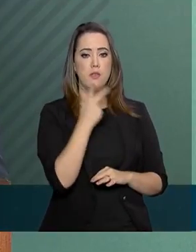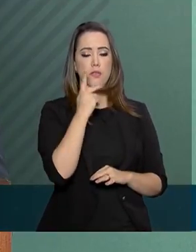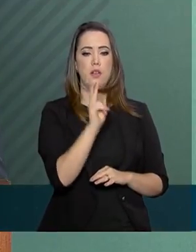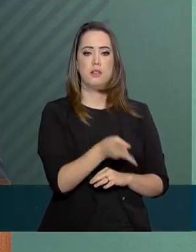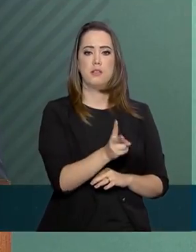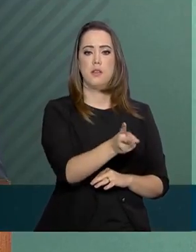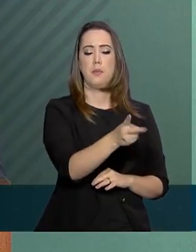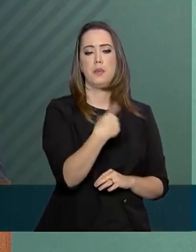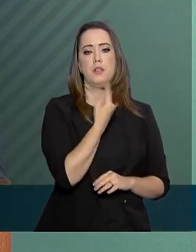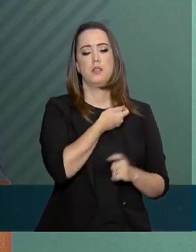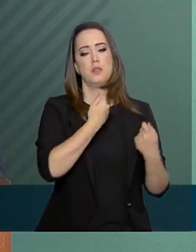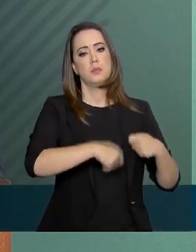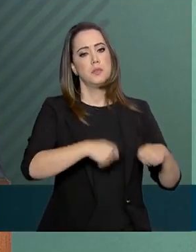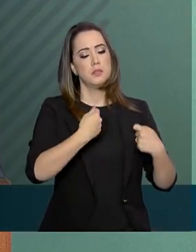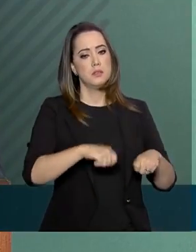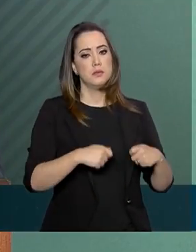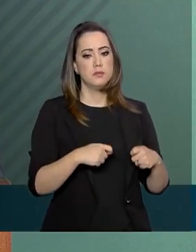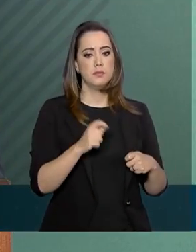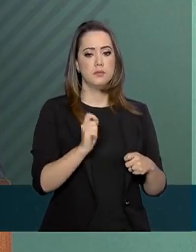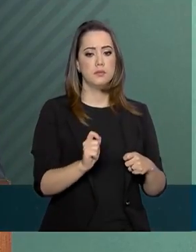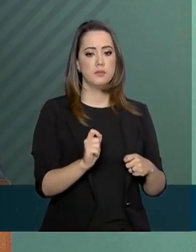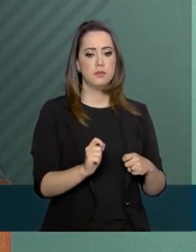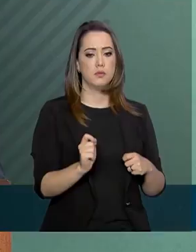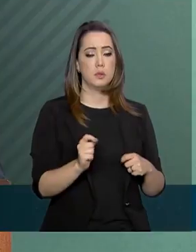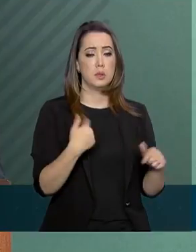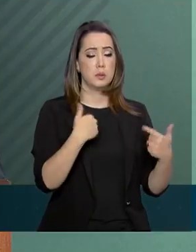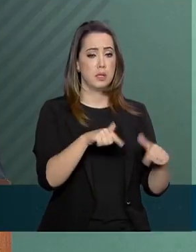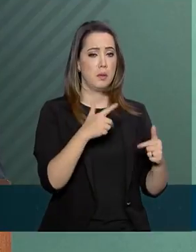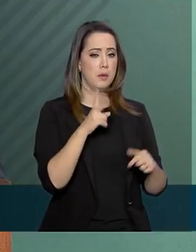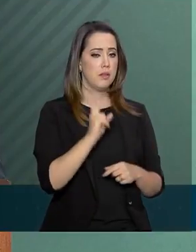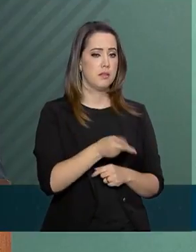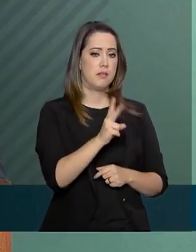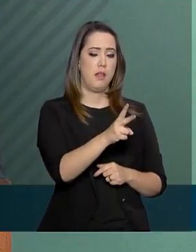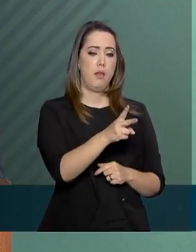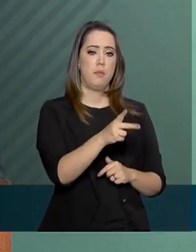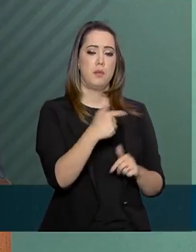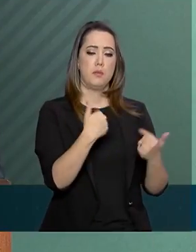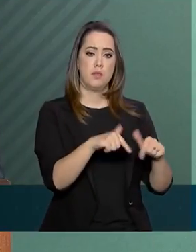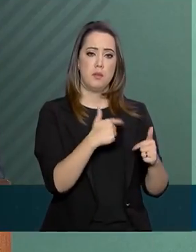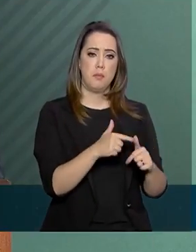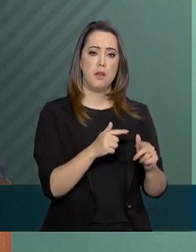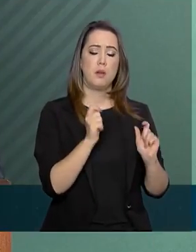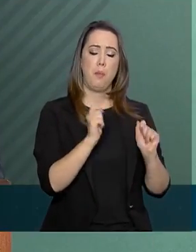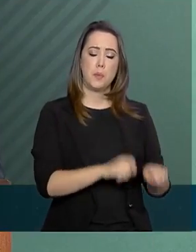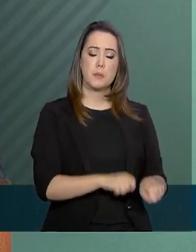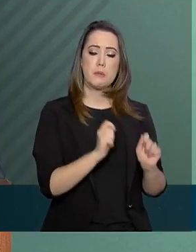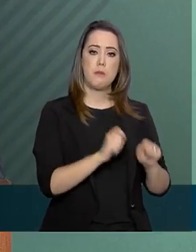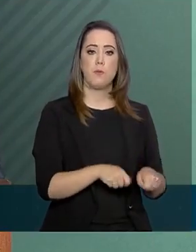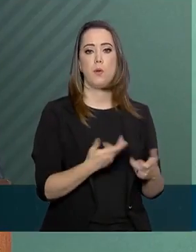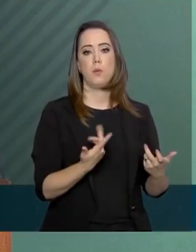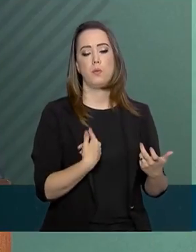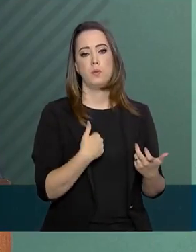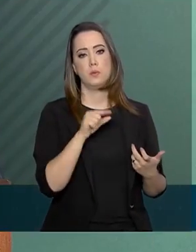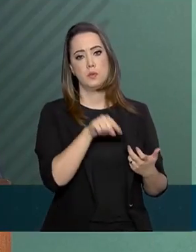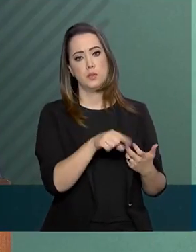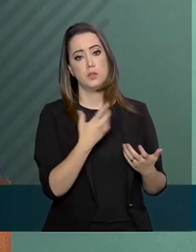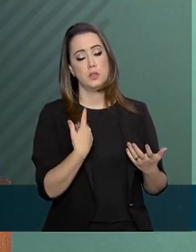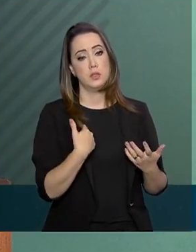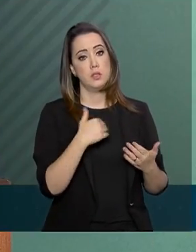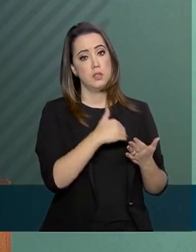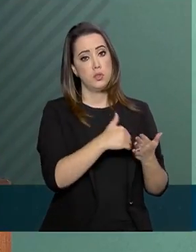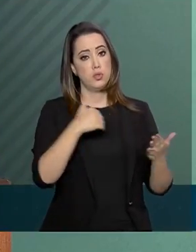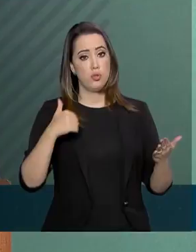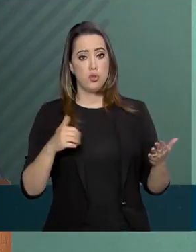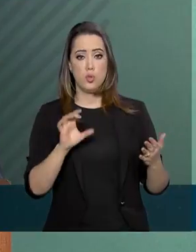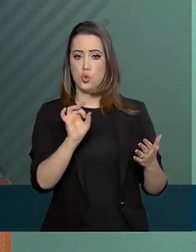nós devemos executar todas as ações que sejam possíveis excessos excetuando-se a